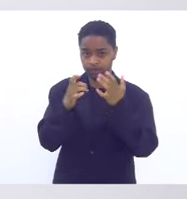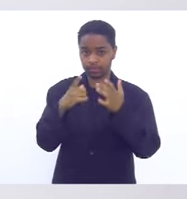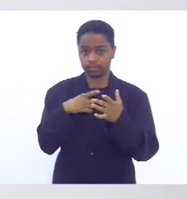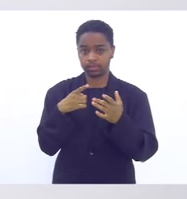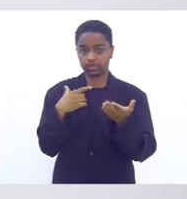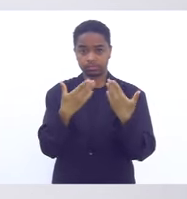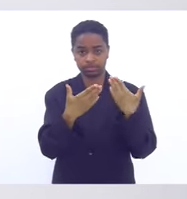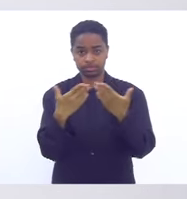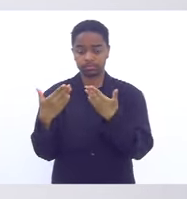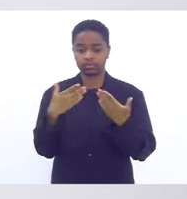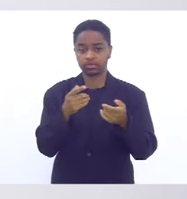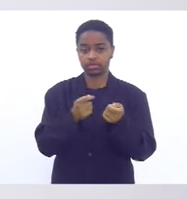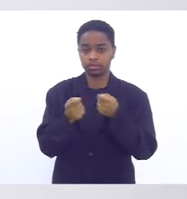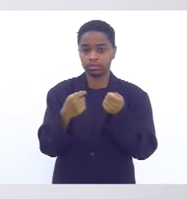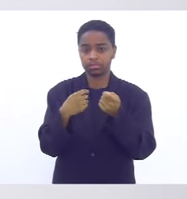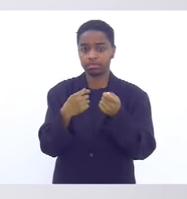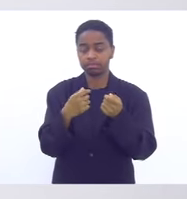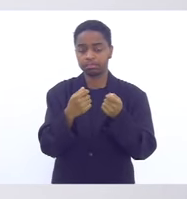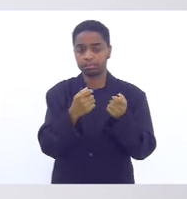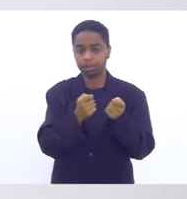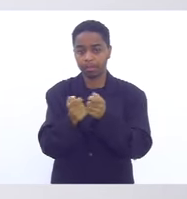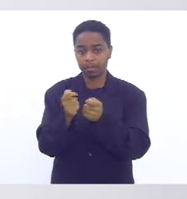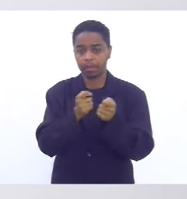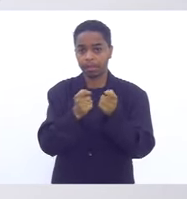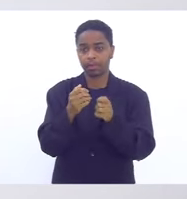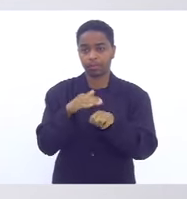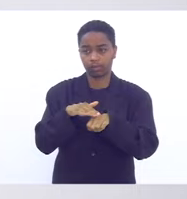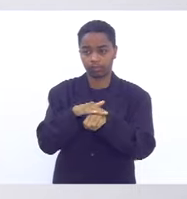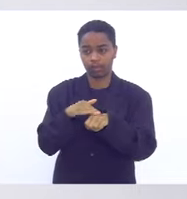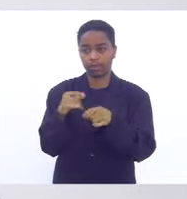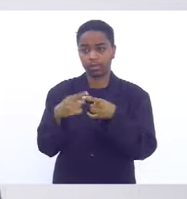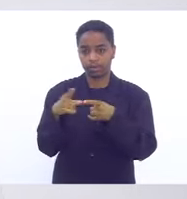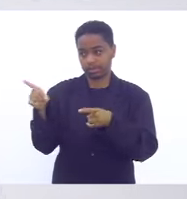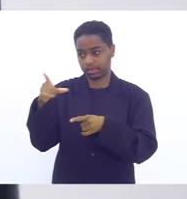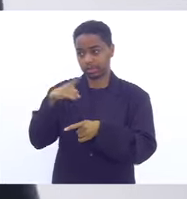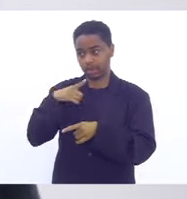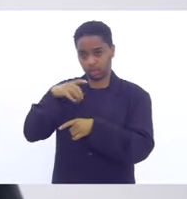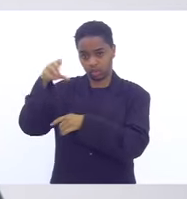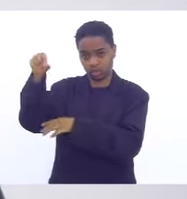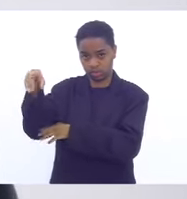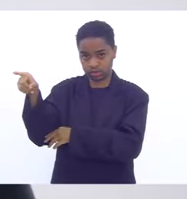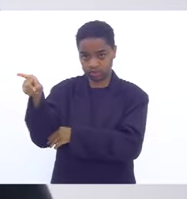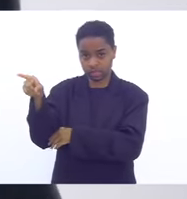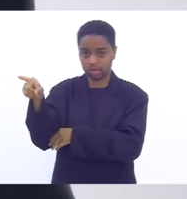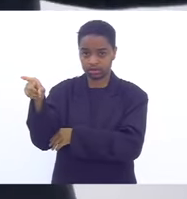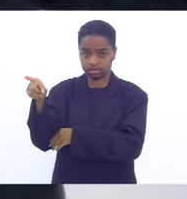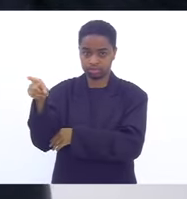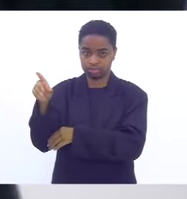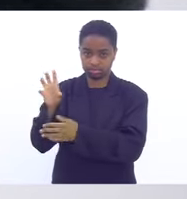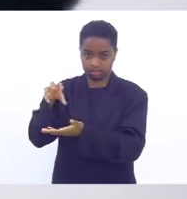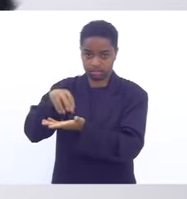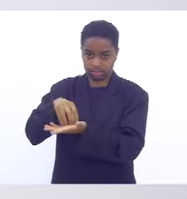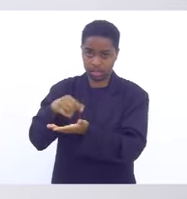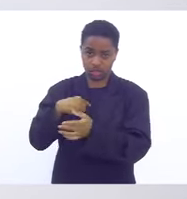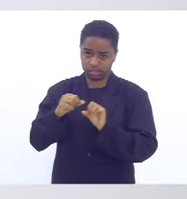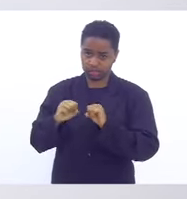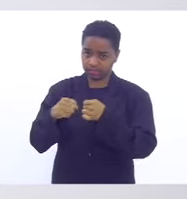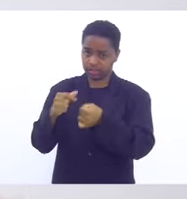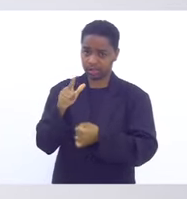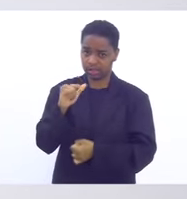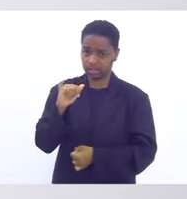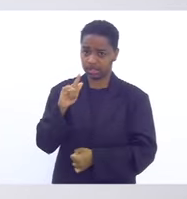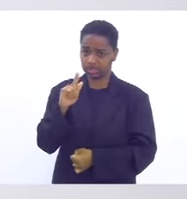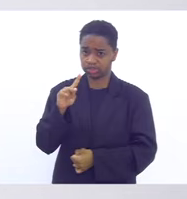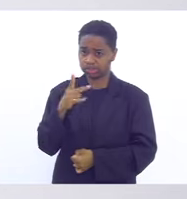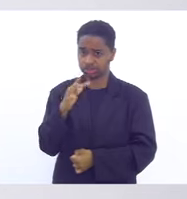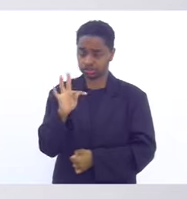mensagem com a base, Rodrigo Amorim, porque lá estava com luz, a Light que presta serviço. Olha que eu não sou defensor da Light, isso até está virando